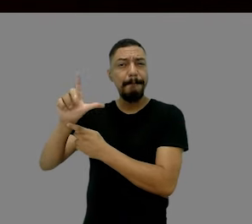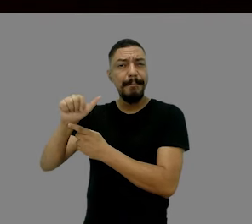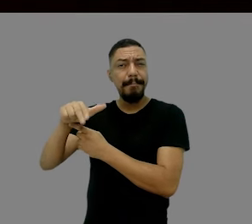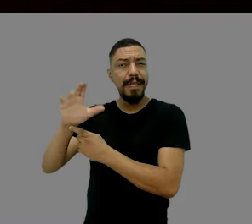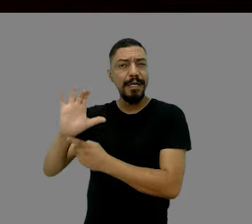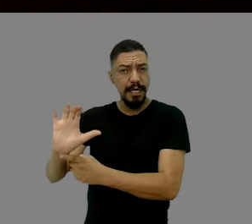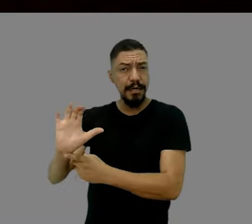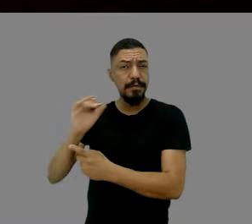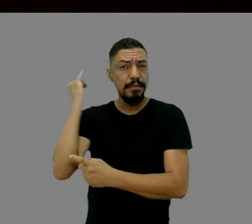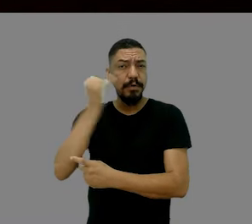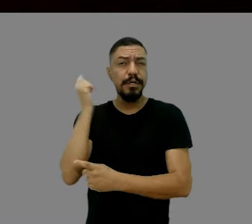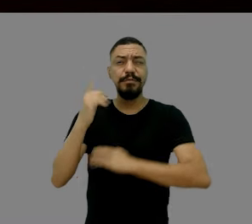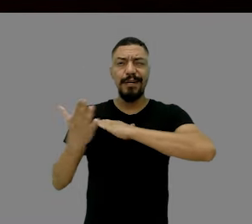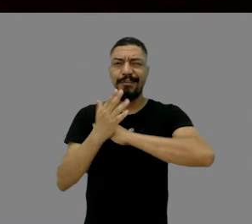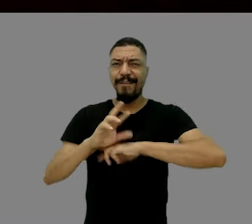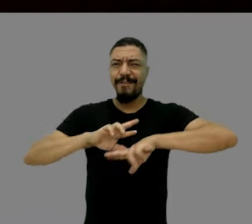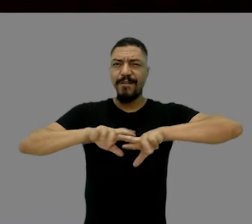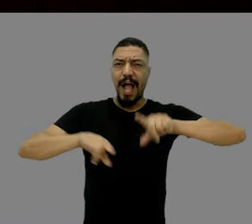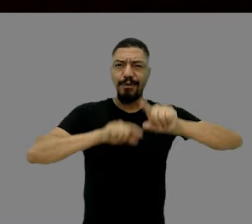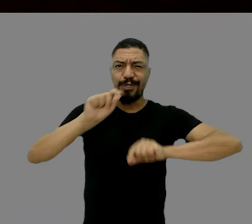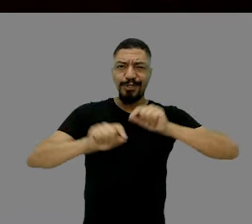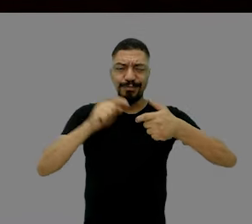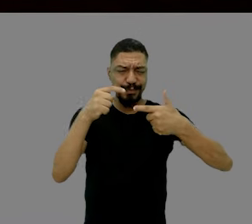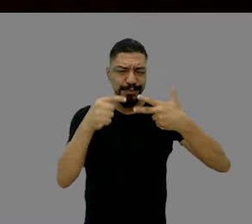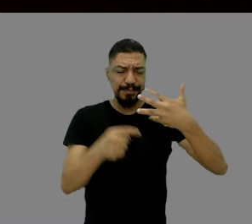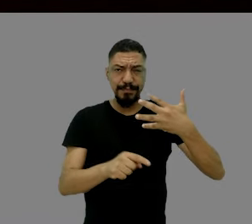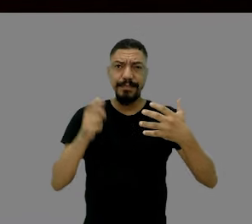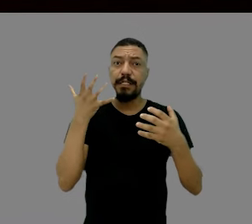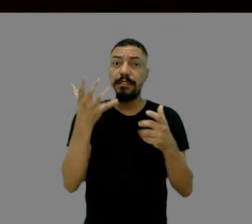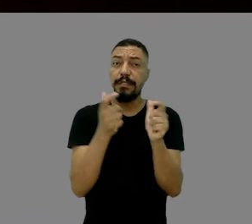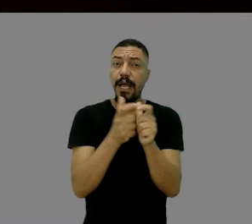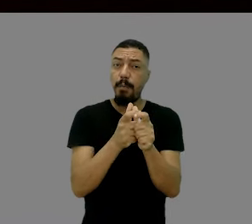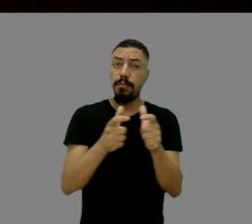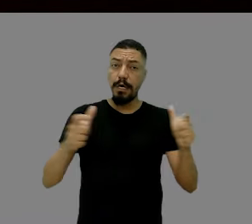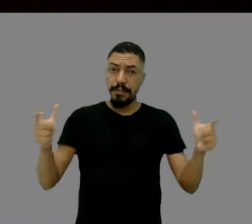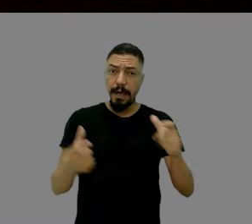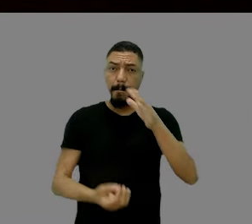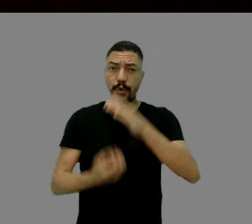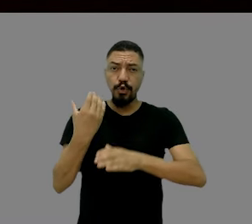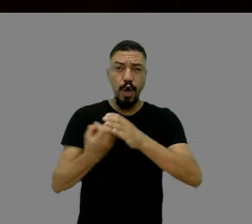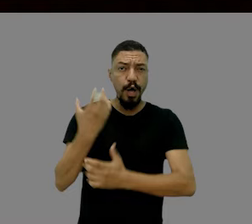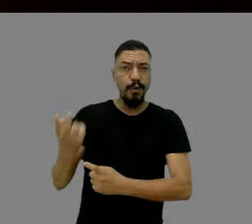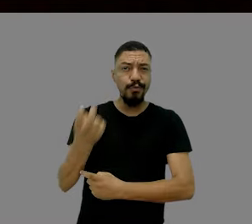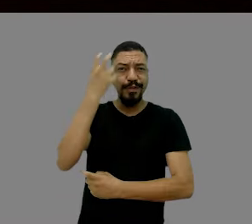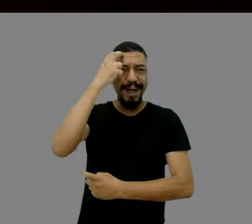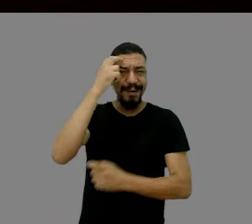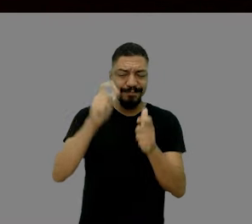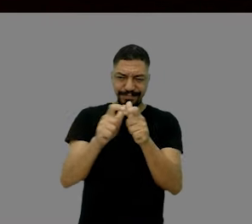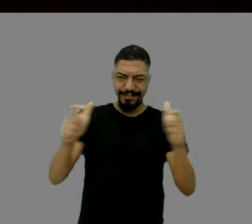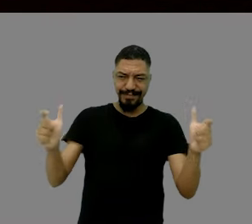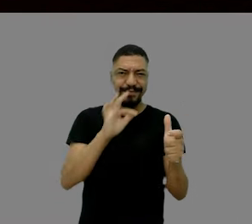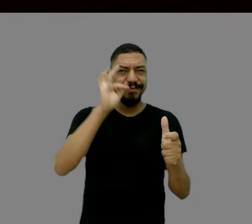como produtoras e produtores. Então, a gente se habituar a fazer o certo é algo que vai nos ajudar e vai ajudar não